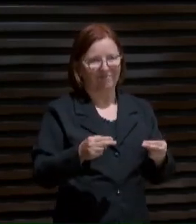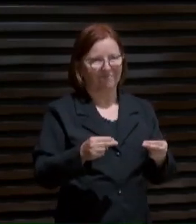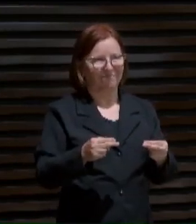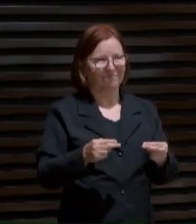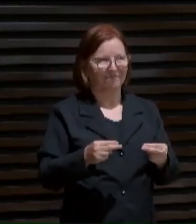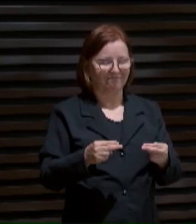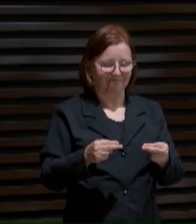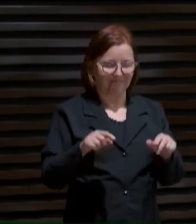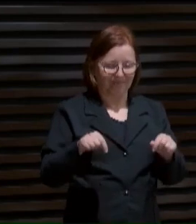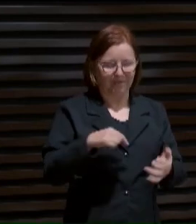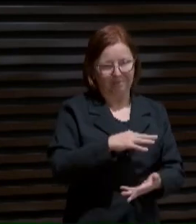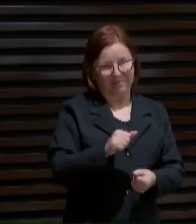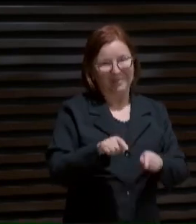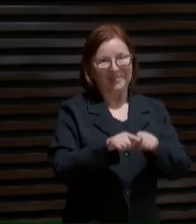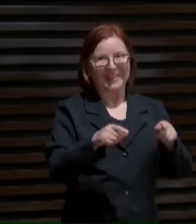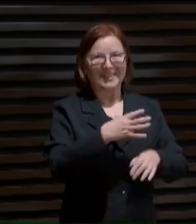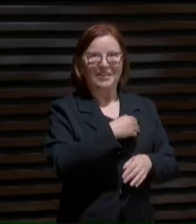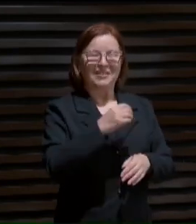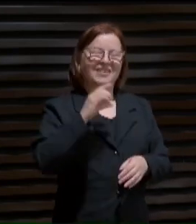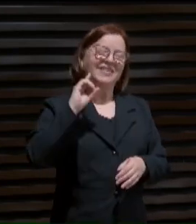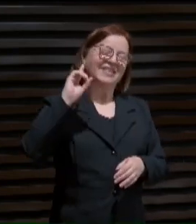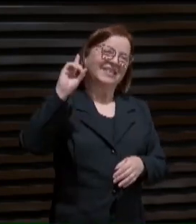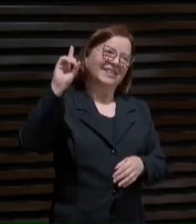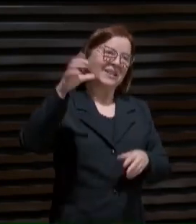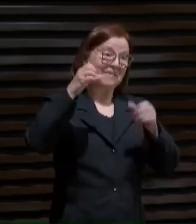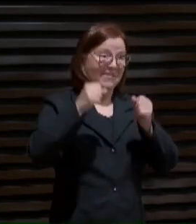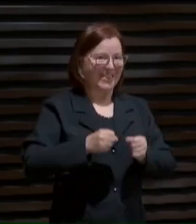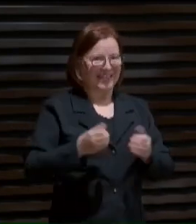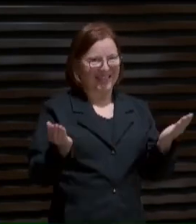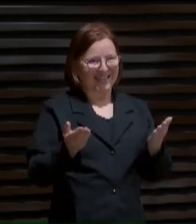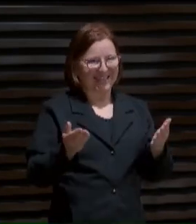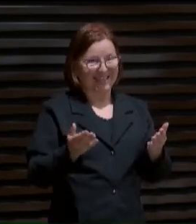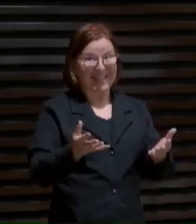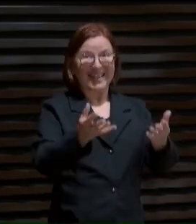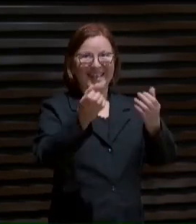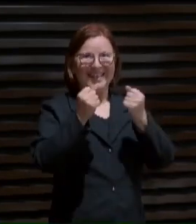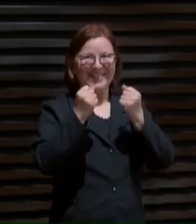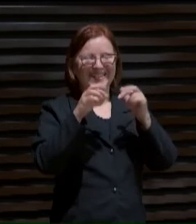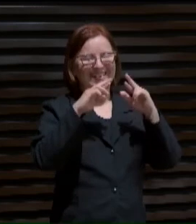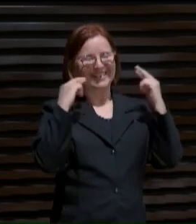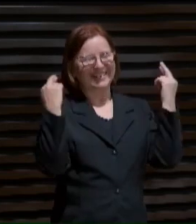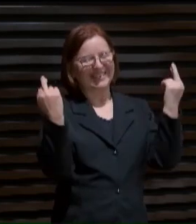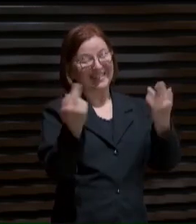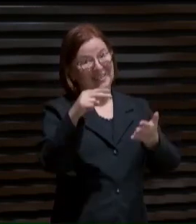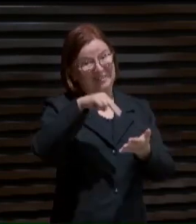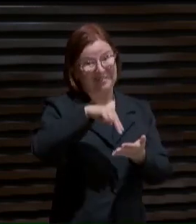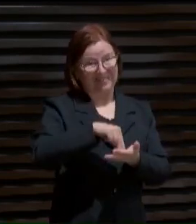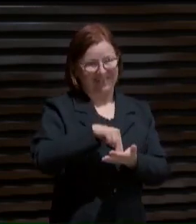mas os filhos de Deus podem agora que receberam um reino inabalável